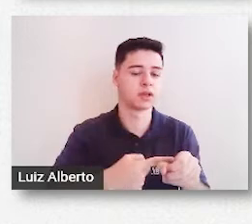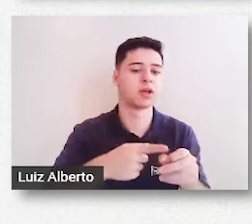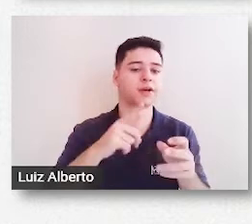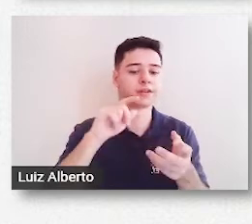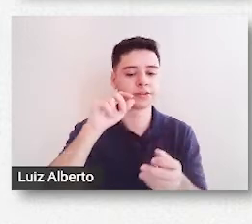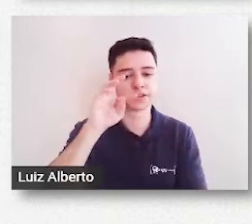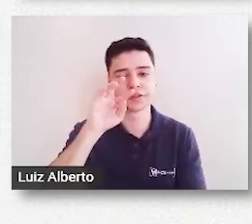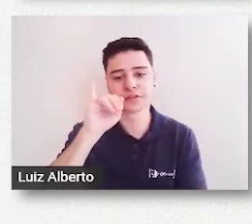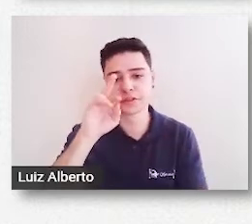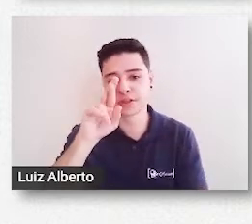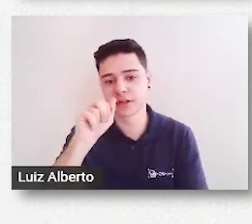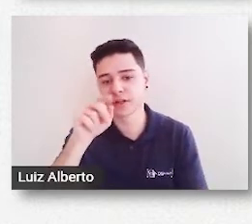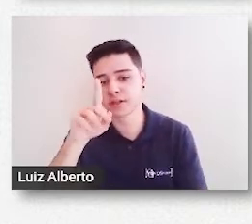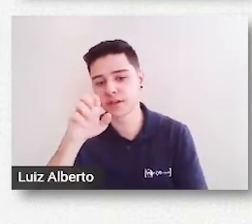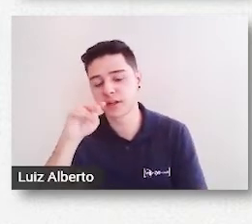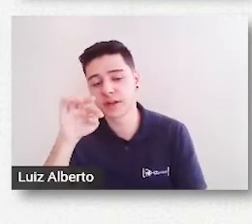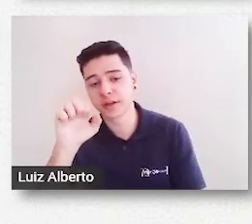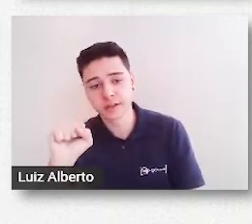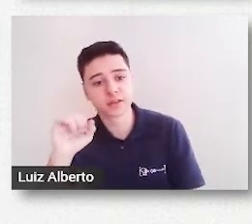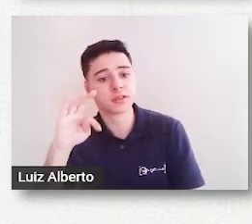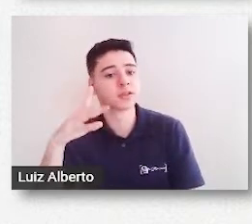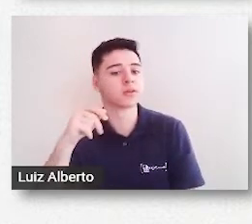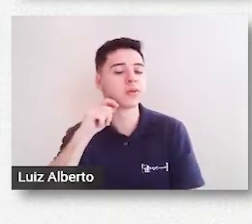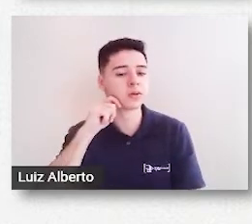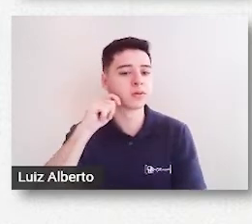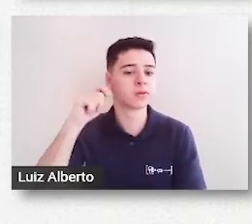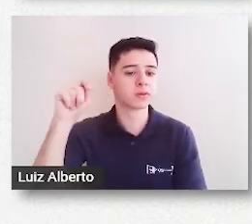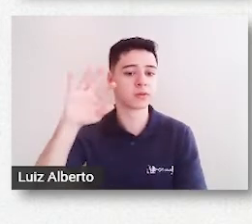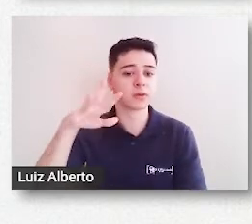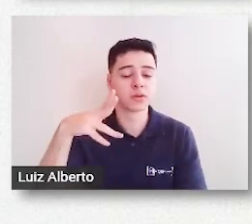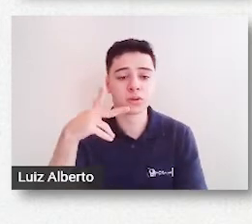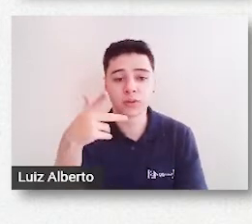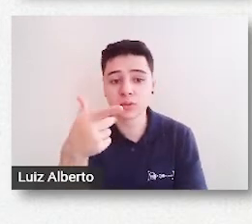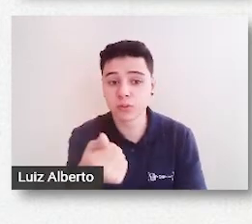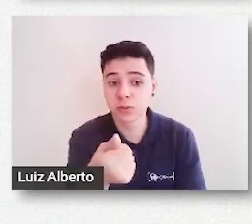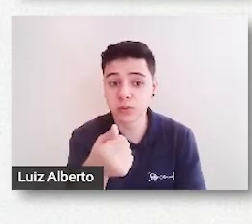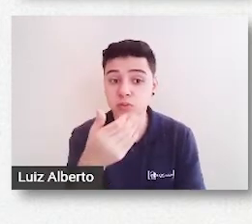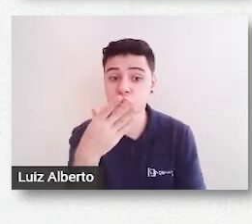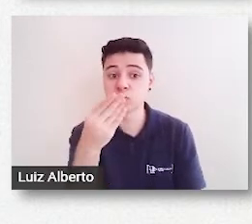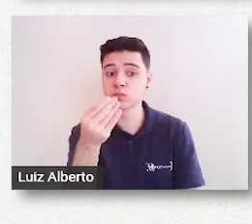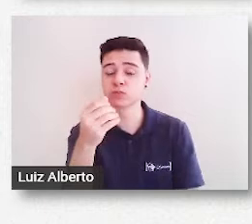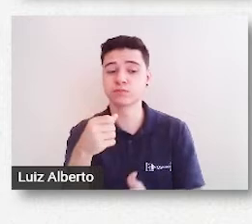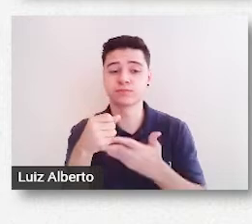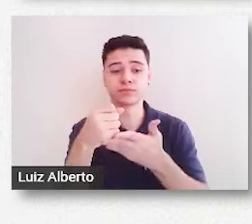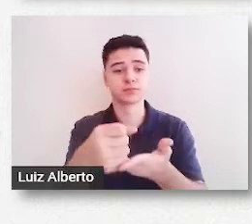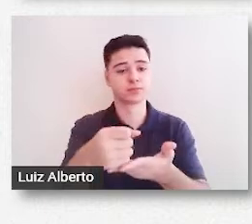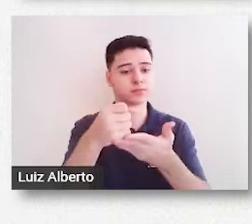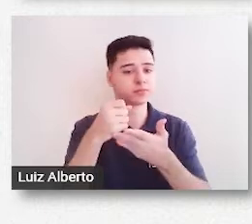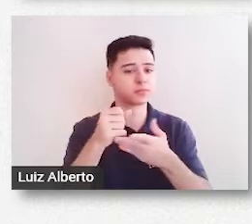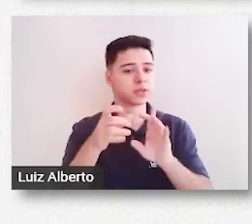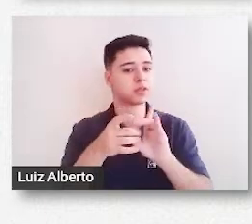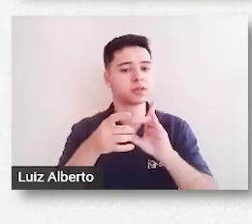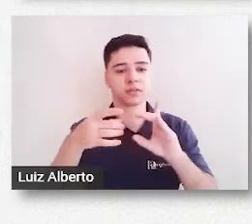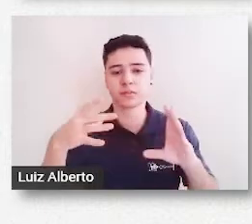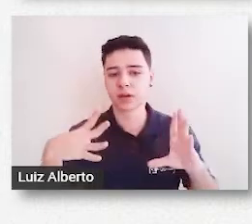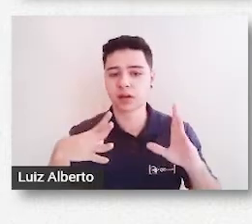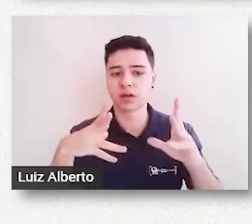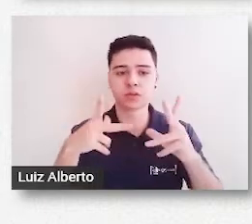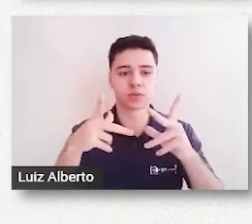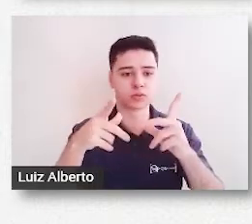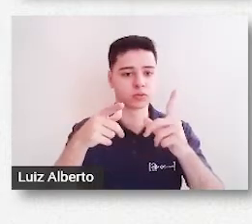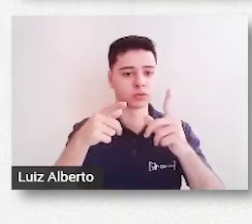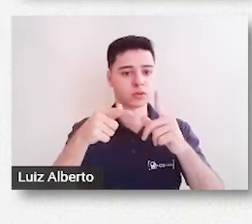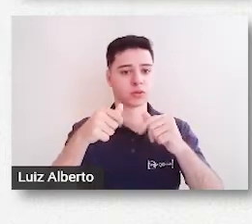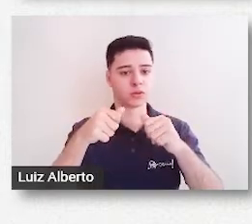assim, né, foram muito acessíveis, muito colaborativos, que cederam as imagens que